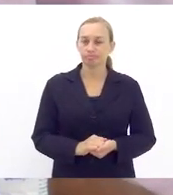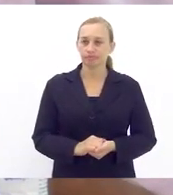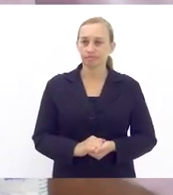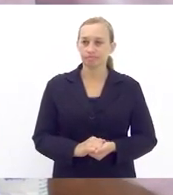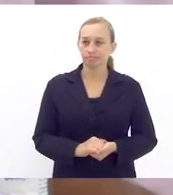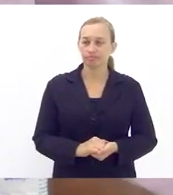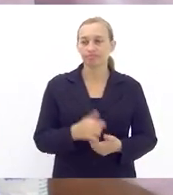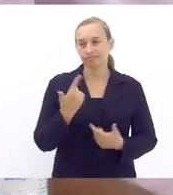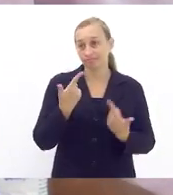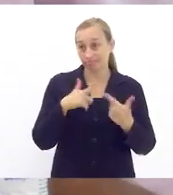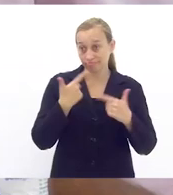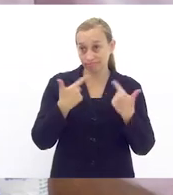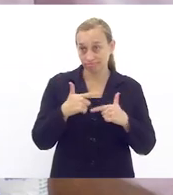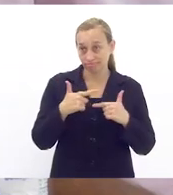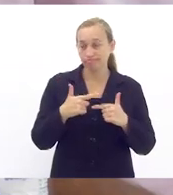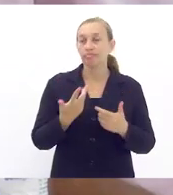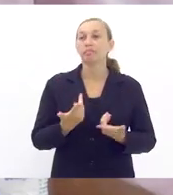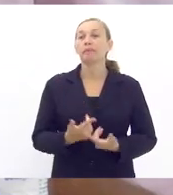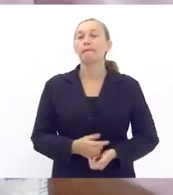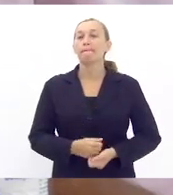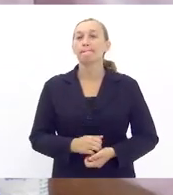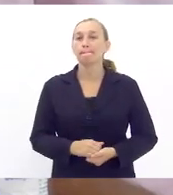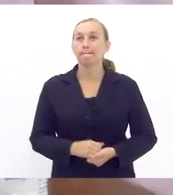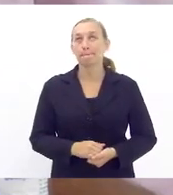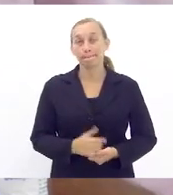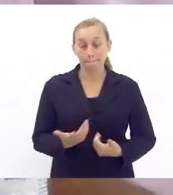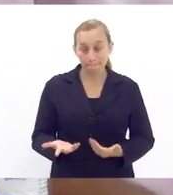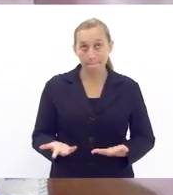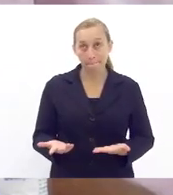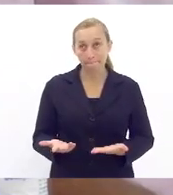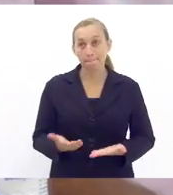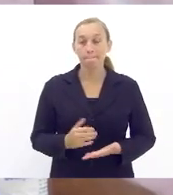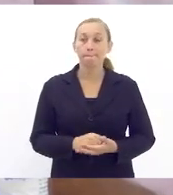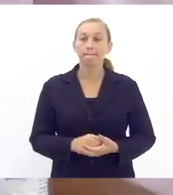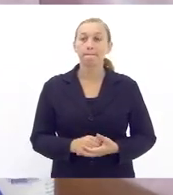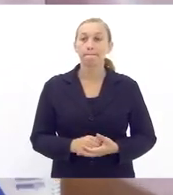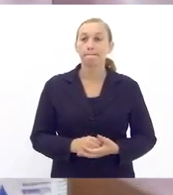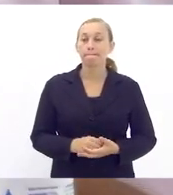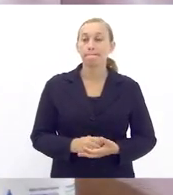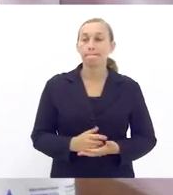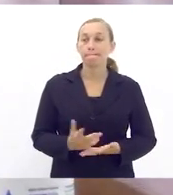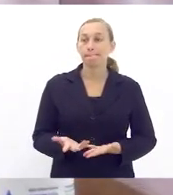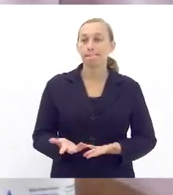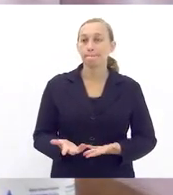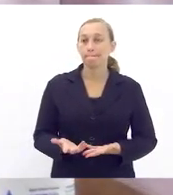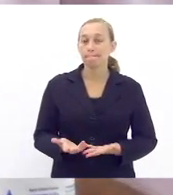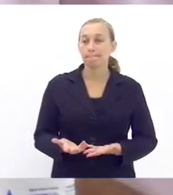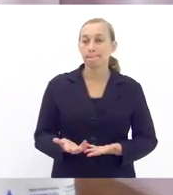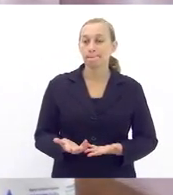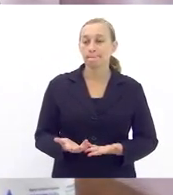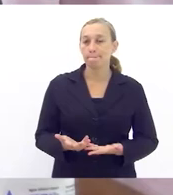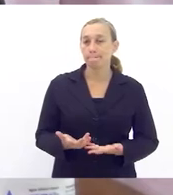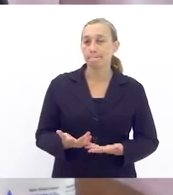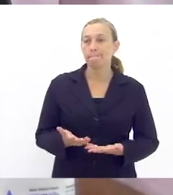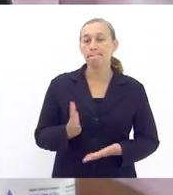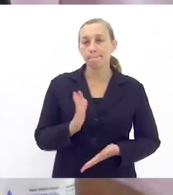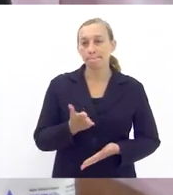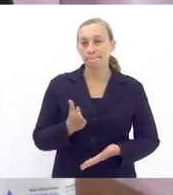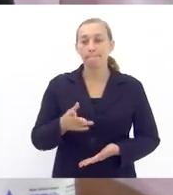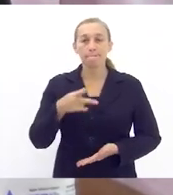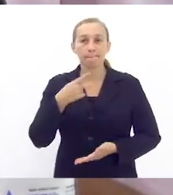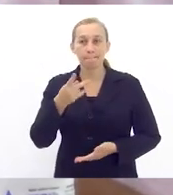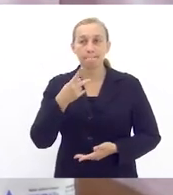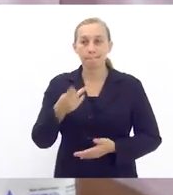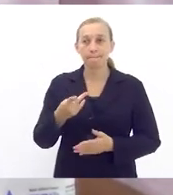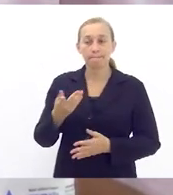engraçado que meio que ironia do destino desculpa falar mas é algo que a gente já tinha mencionado